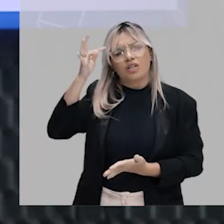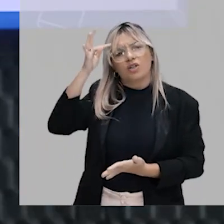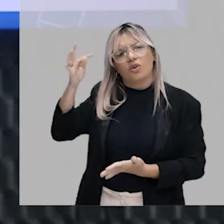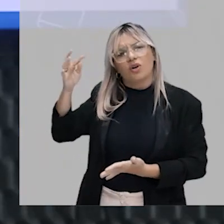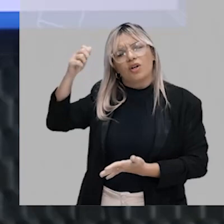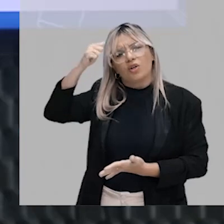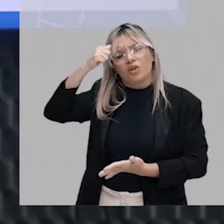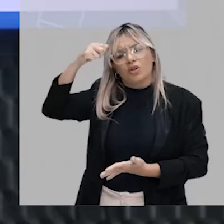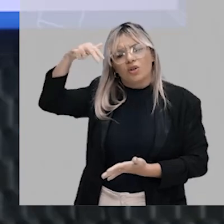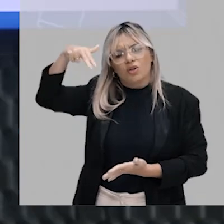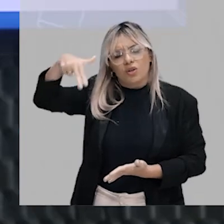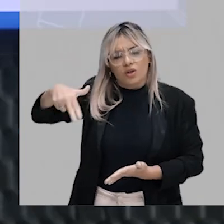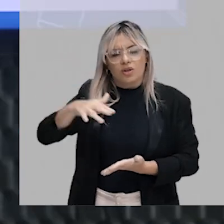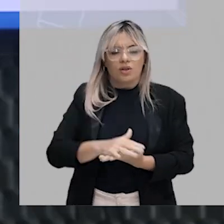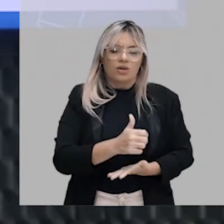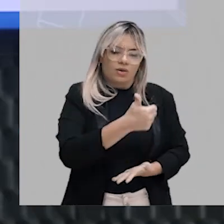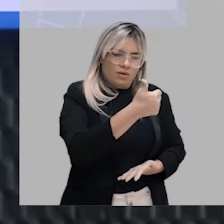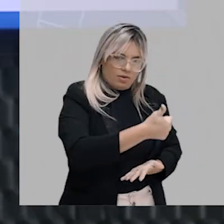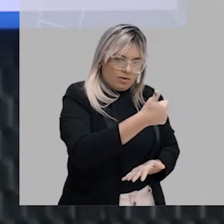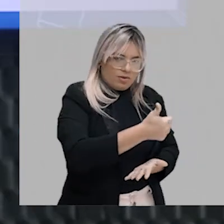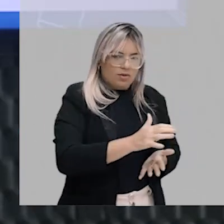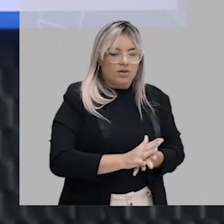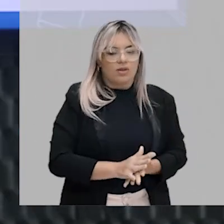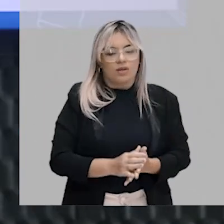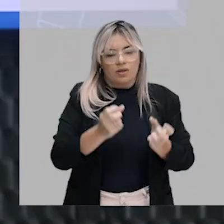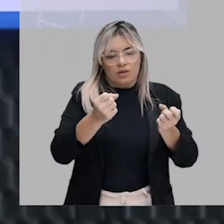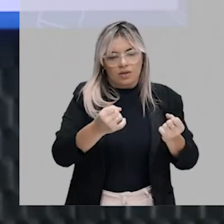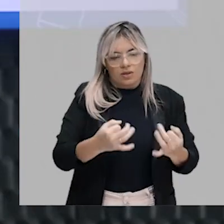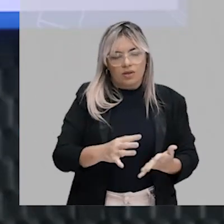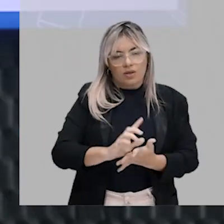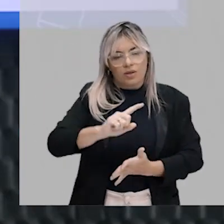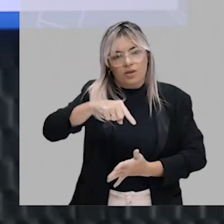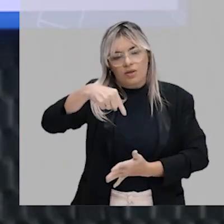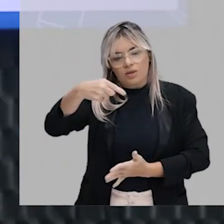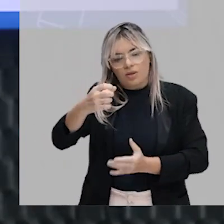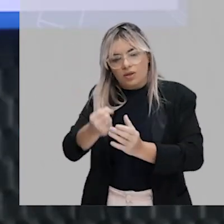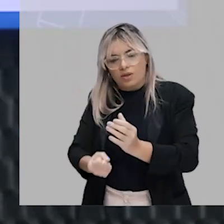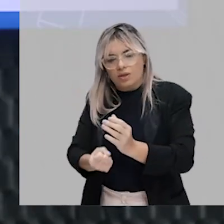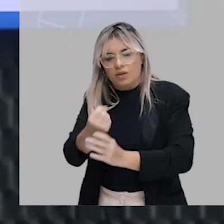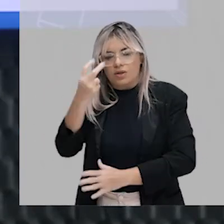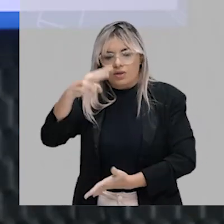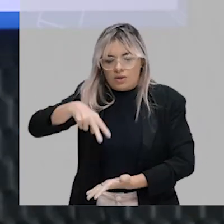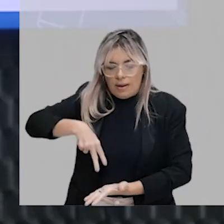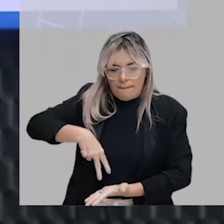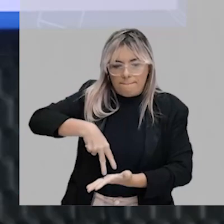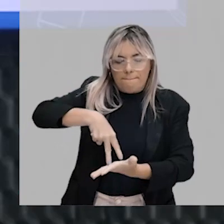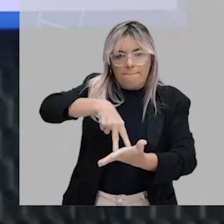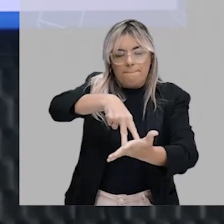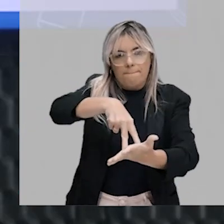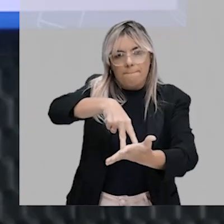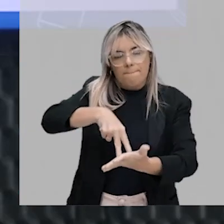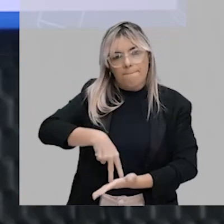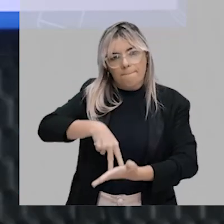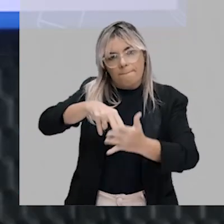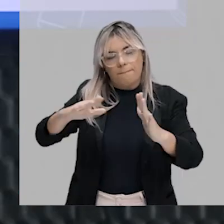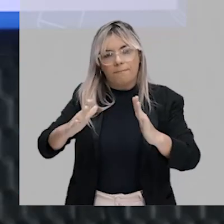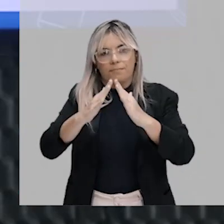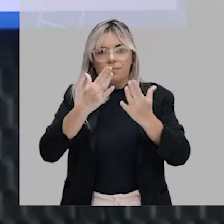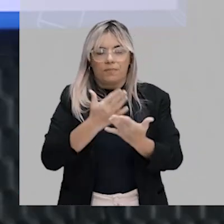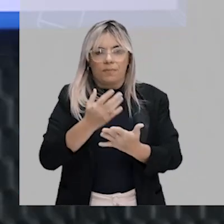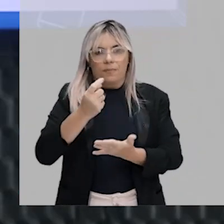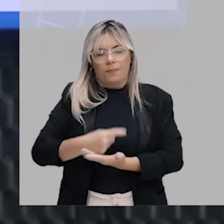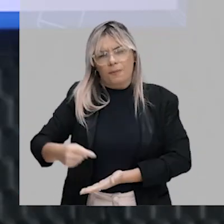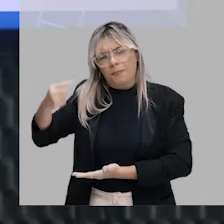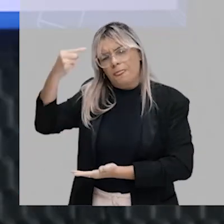primeiro tópico da nossa aula de hoje. Depois a gente vai falar da criação do positivismo, que é a corrente do pensamento